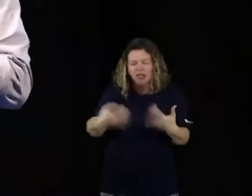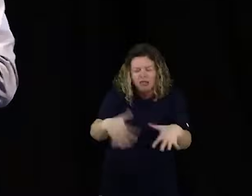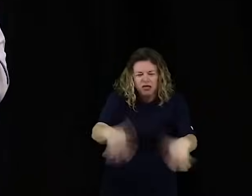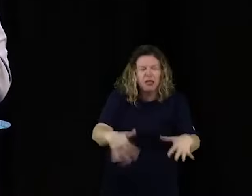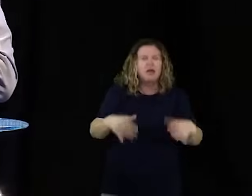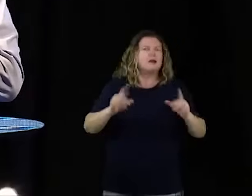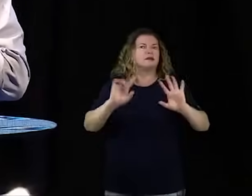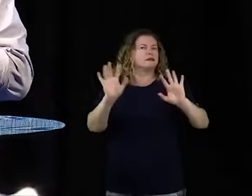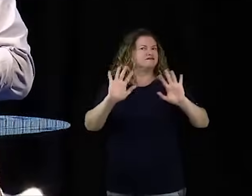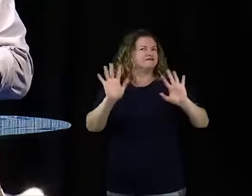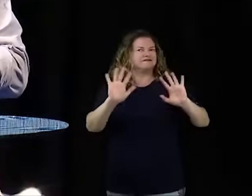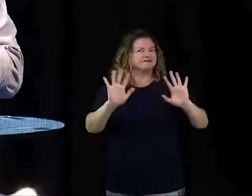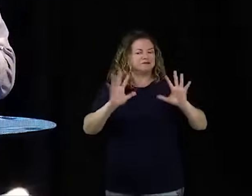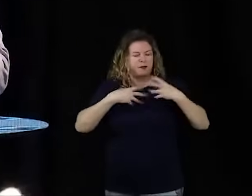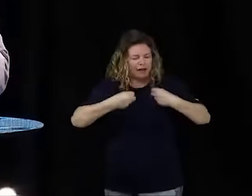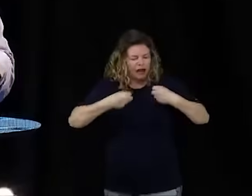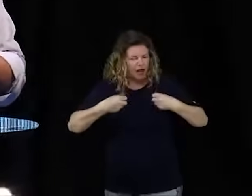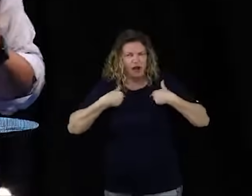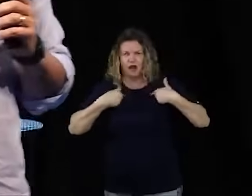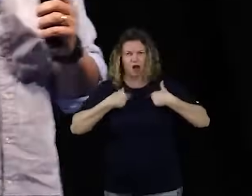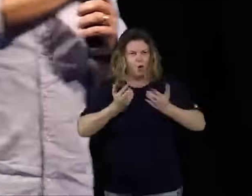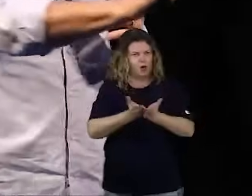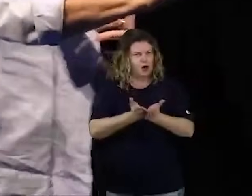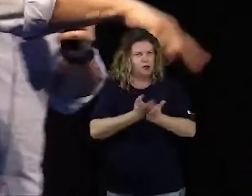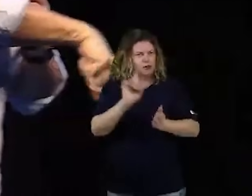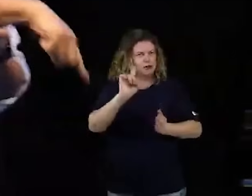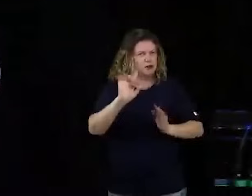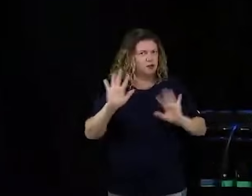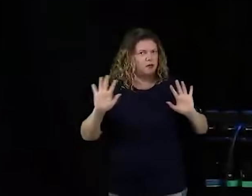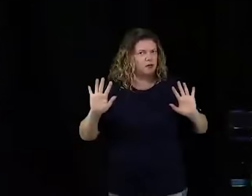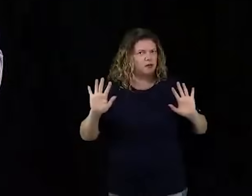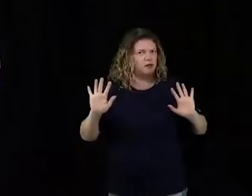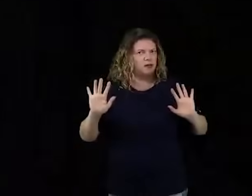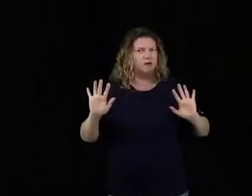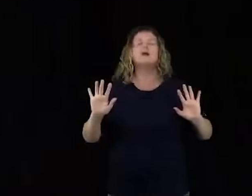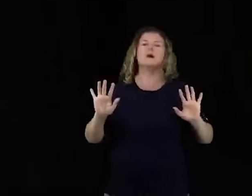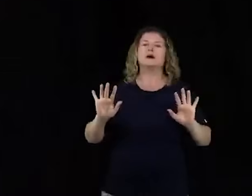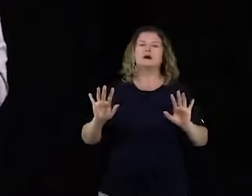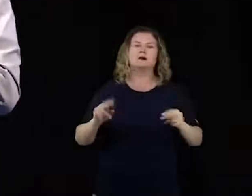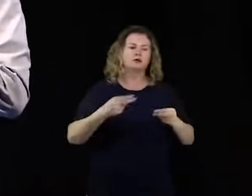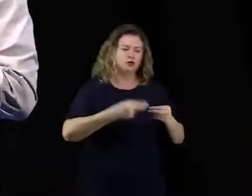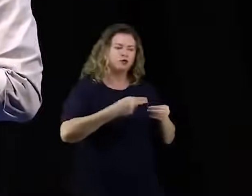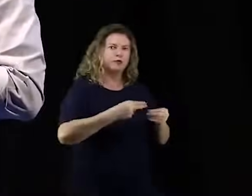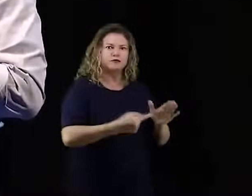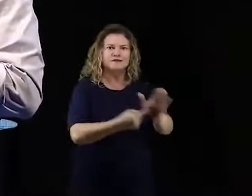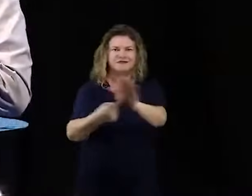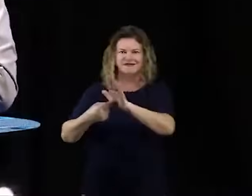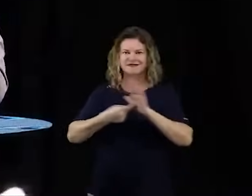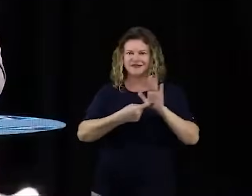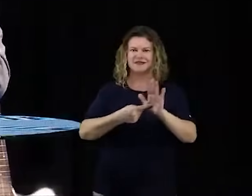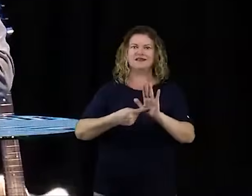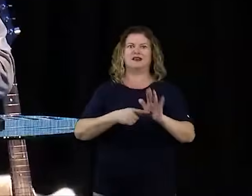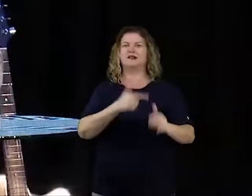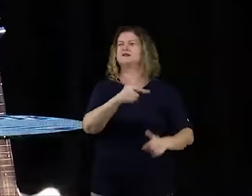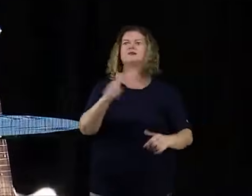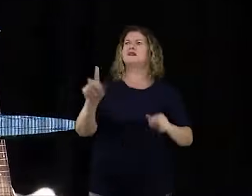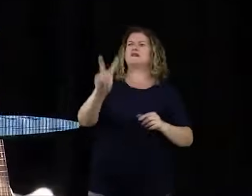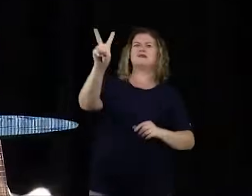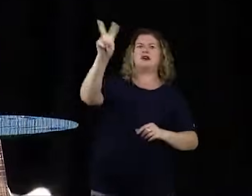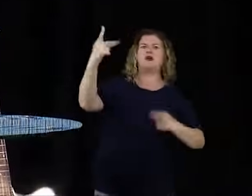pegar números 232 diz sobre o povo de Deus não tem valor o encantamento a